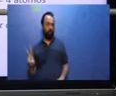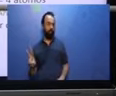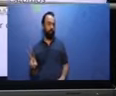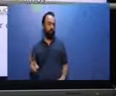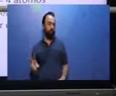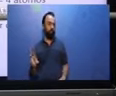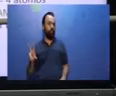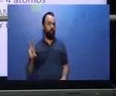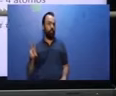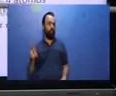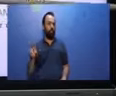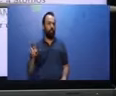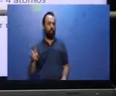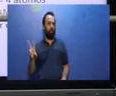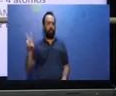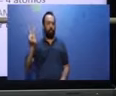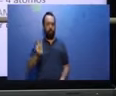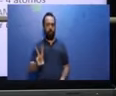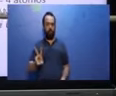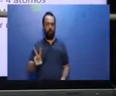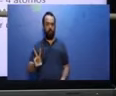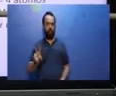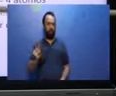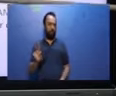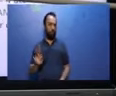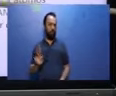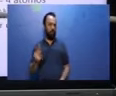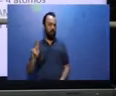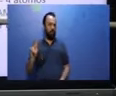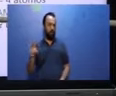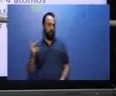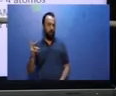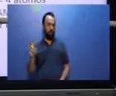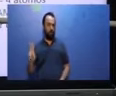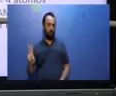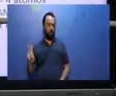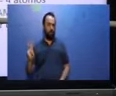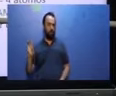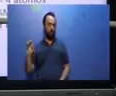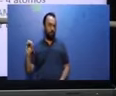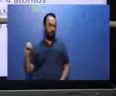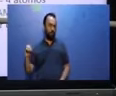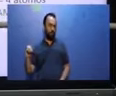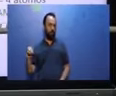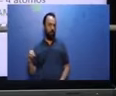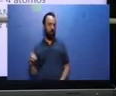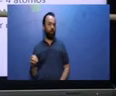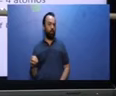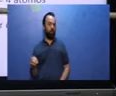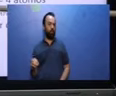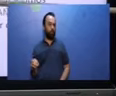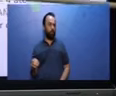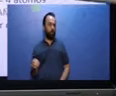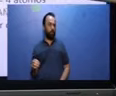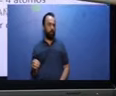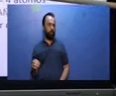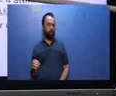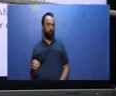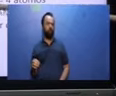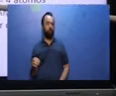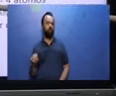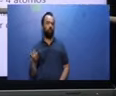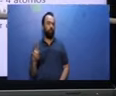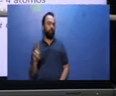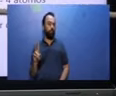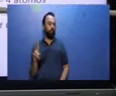arrumar vai ser aqui eu vou colocar esse dois aqui na frente multiplicando por h2 eu vou ch4 mas eu multiplico a